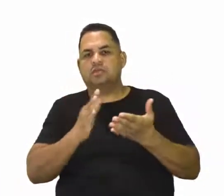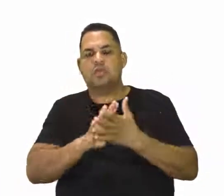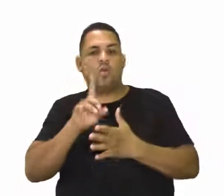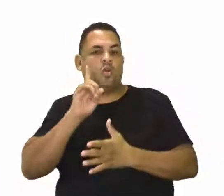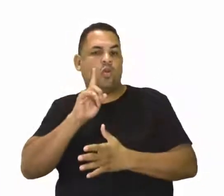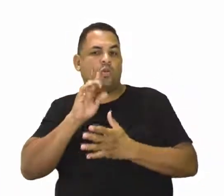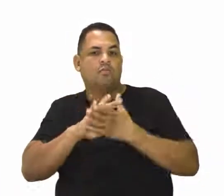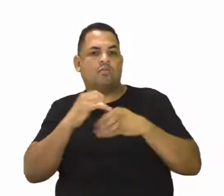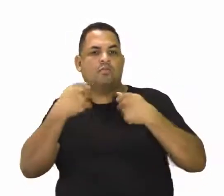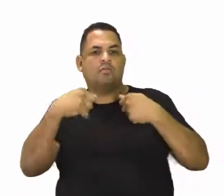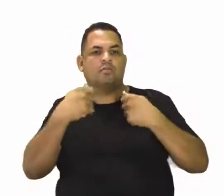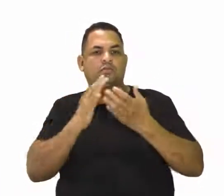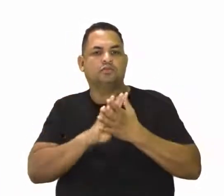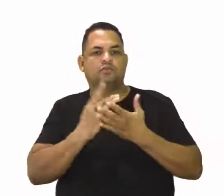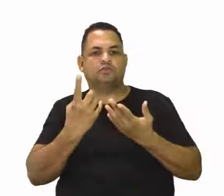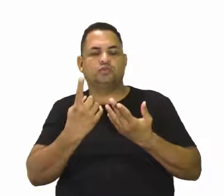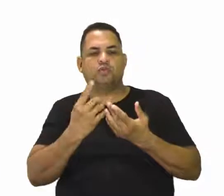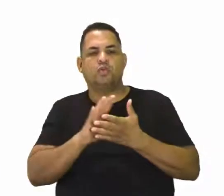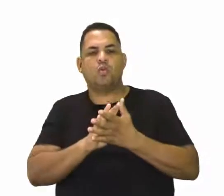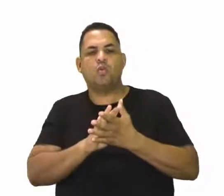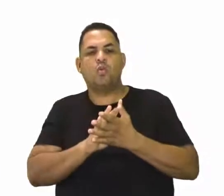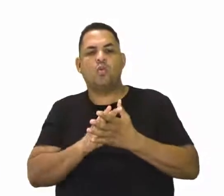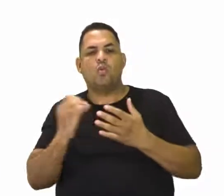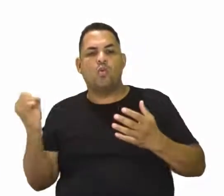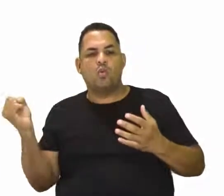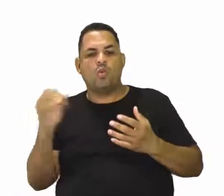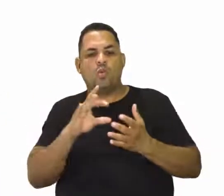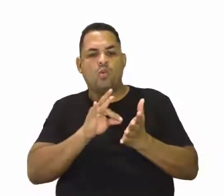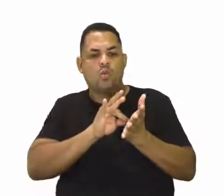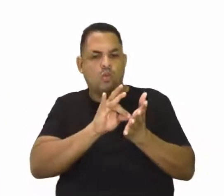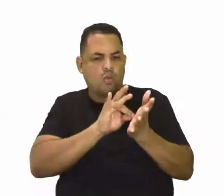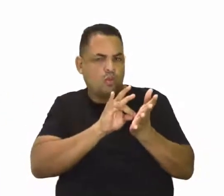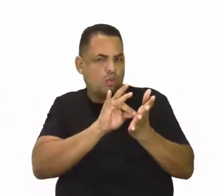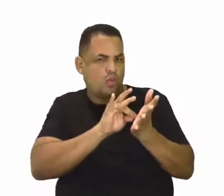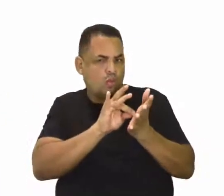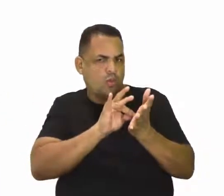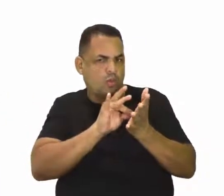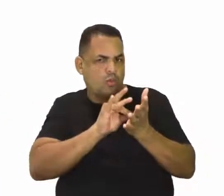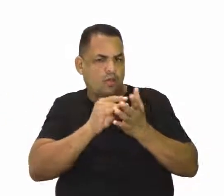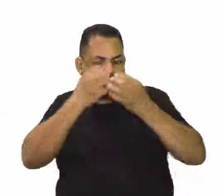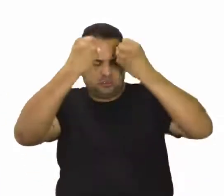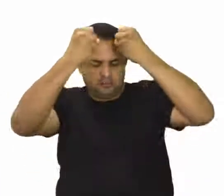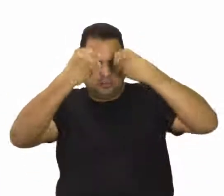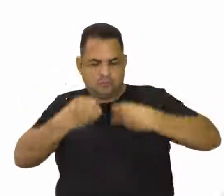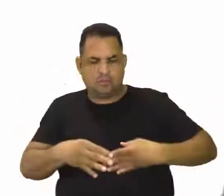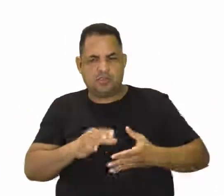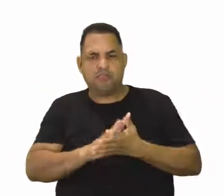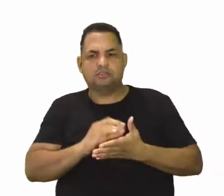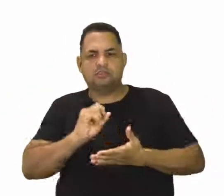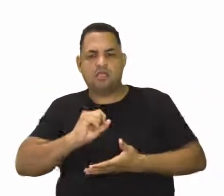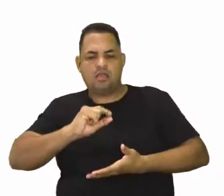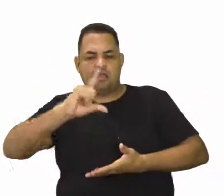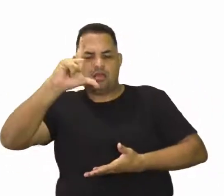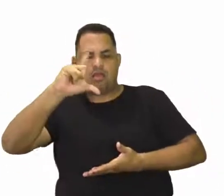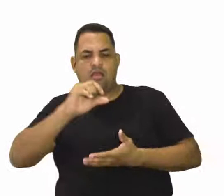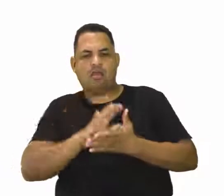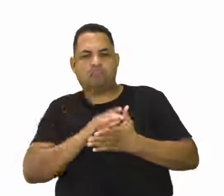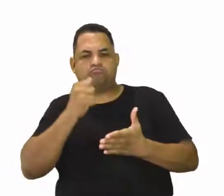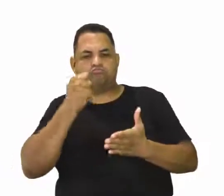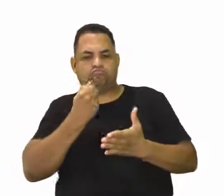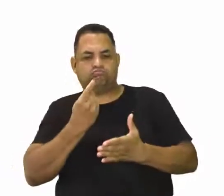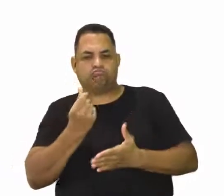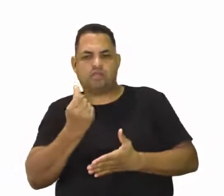americanos precisava de um novo inimigo para justificar os seus estrondosos investimento e